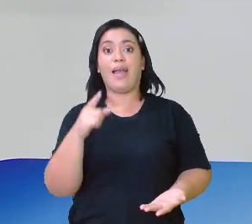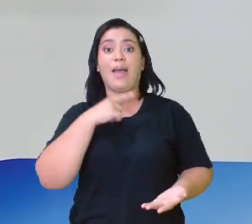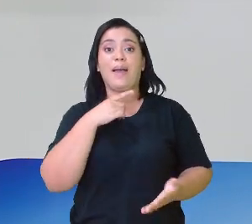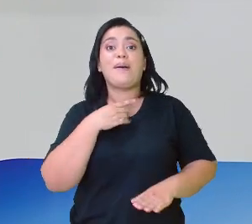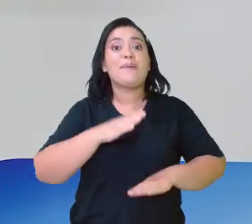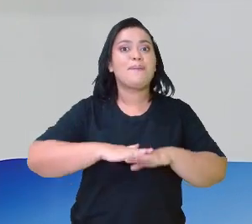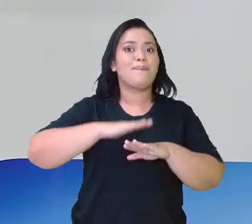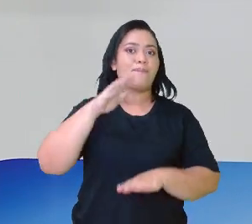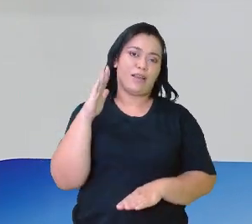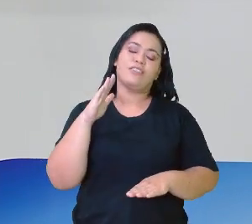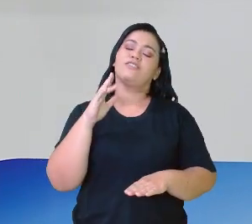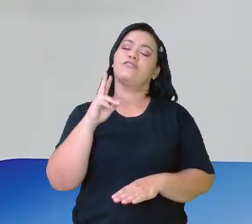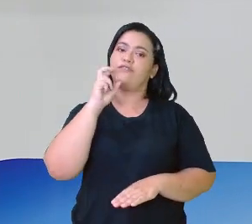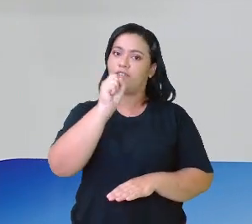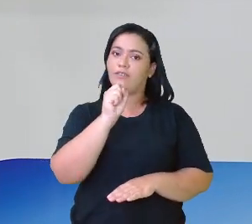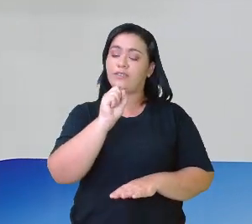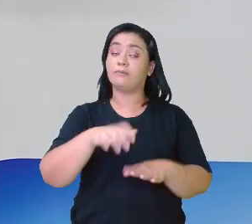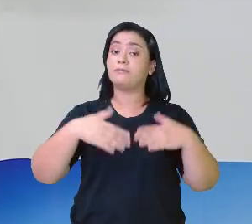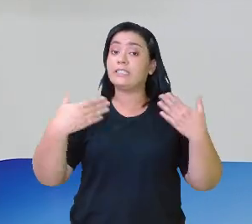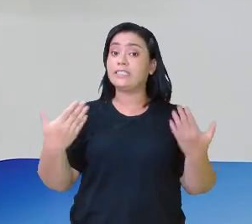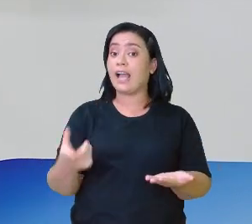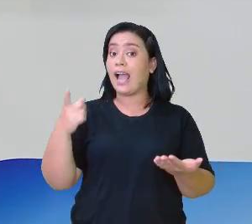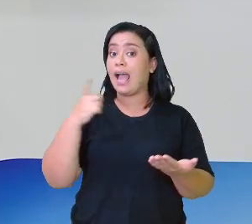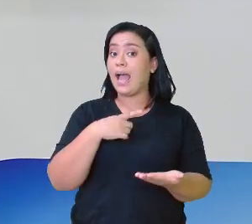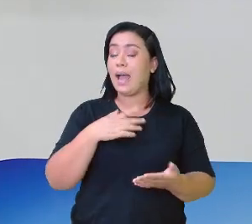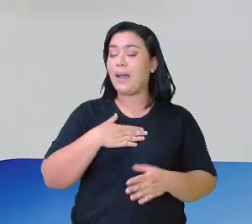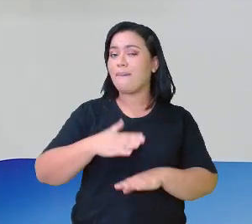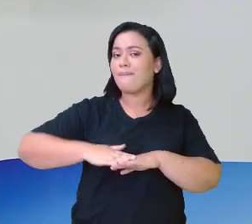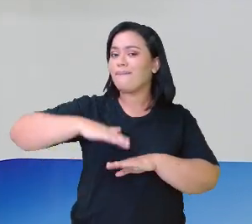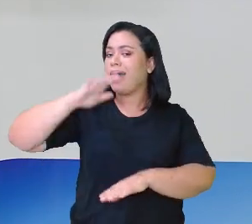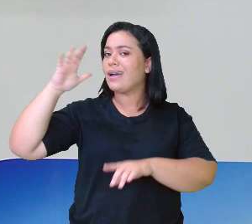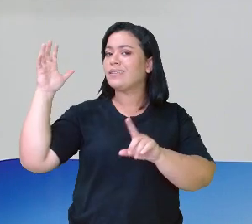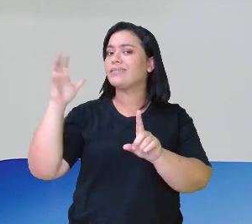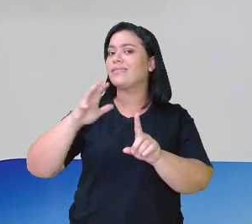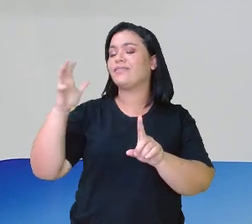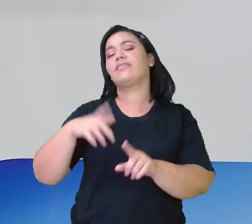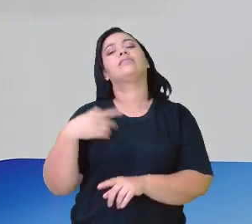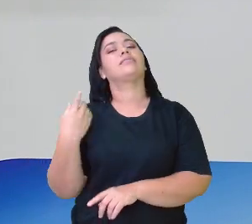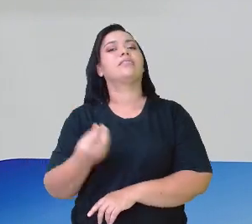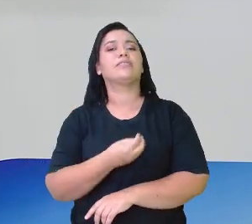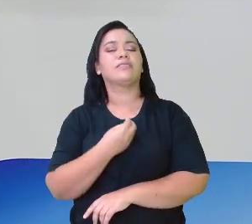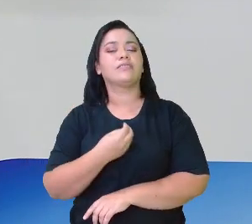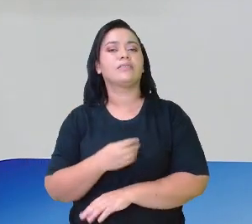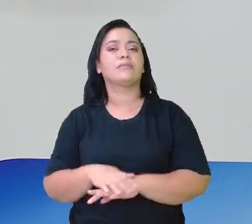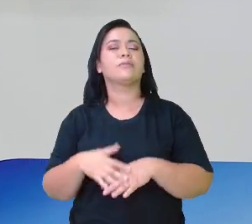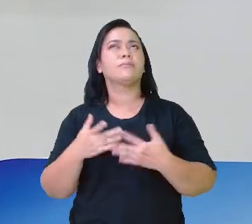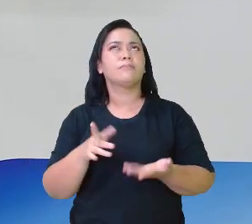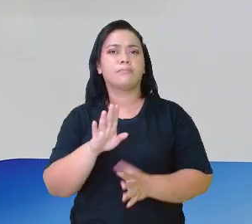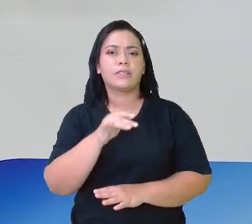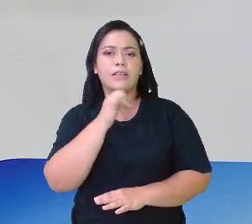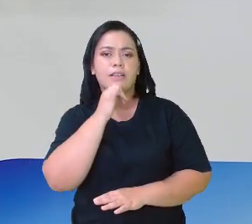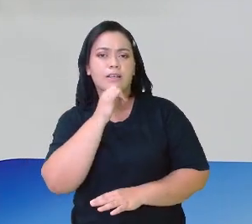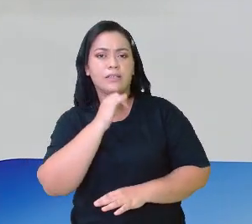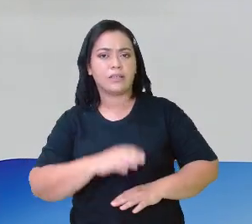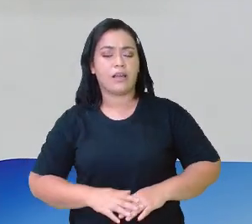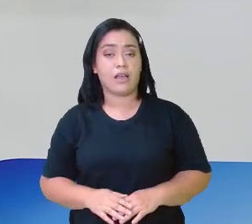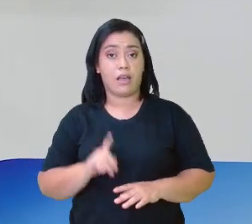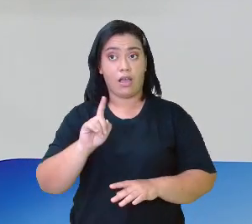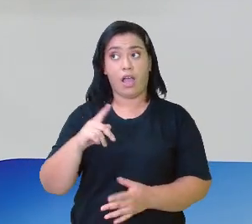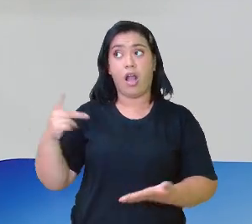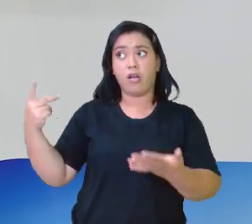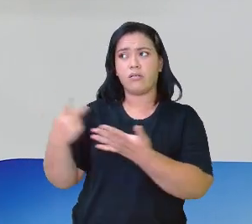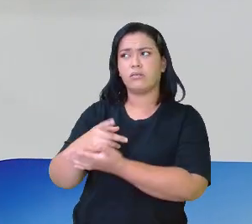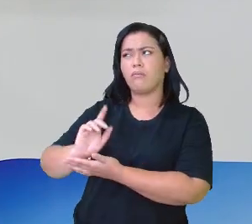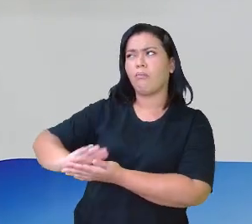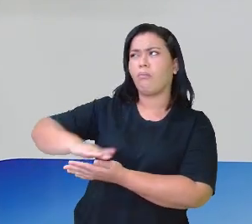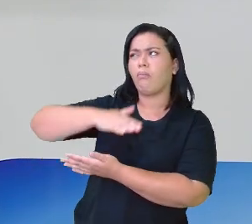muito mais intenso. Tem muito mais influências na nossa vida, coisas, por exemplo, que acontecem do outro lado do